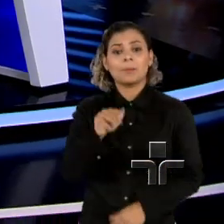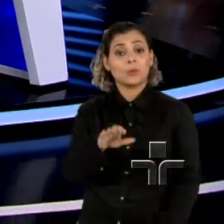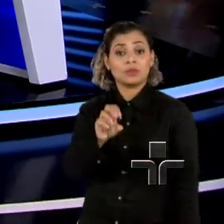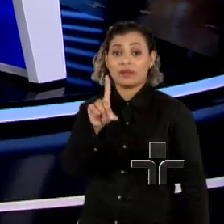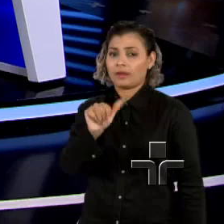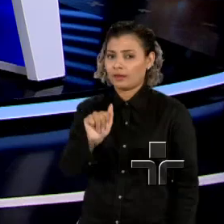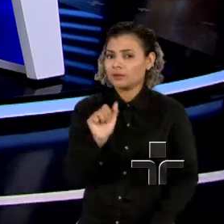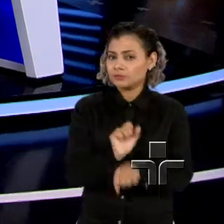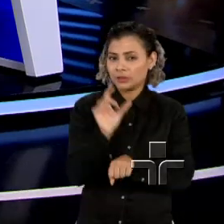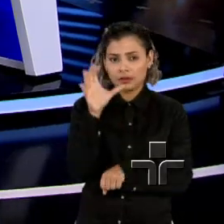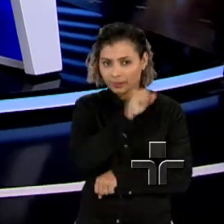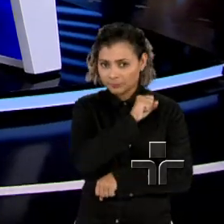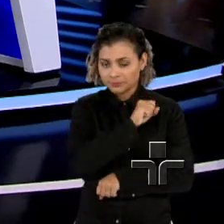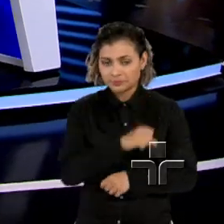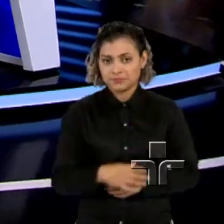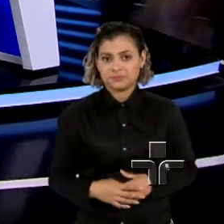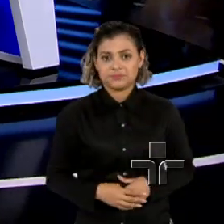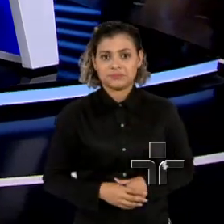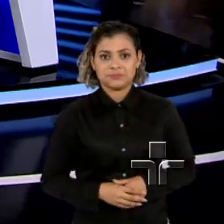já.